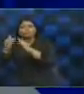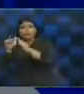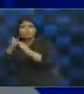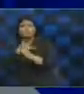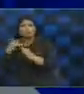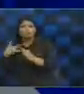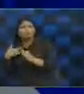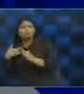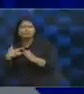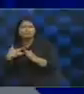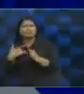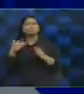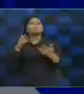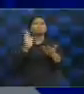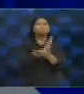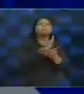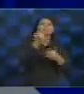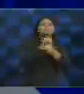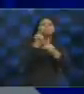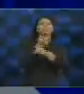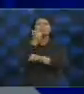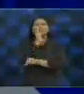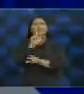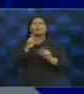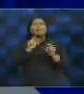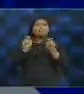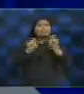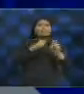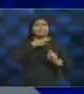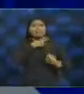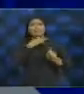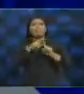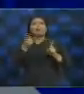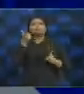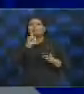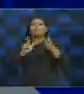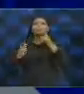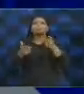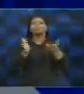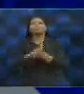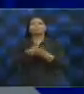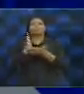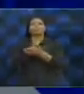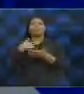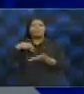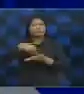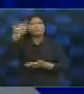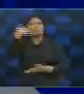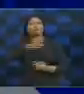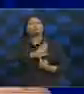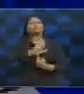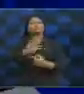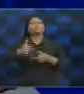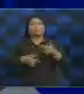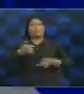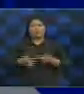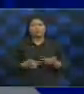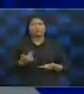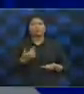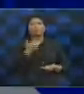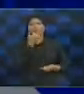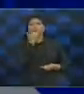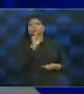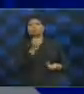que veio aqui para mostrar o seu trabalho, que está de novo mostrando aqui o seu trabalho. Não estou aqui me fazendo de vítima, coisa alguma. Lamento que não ouvi propostas de